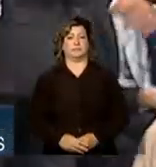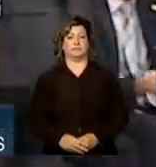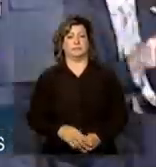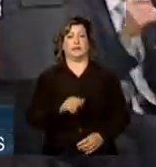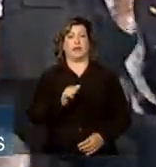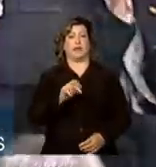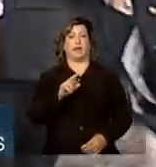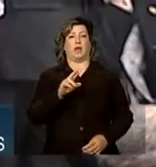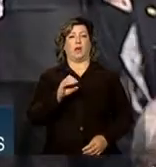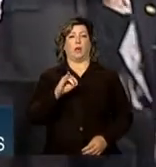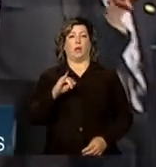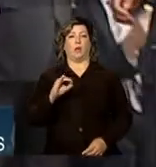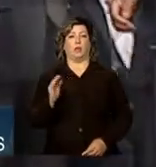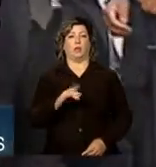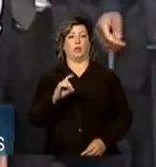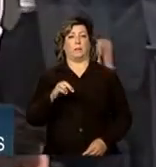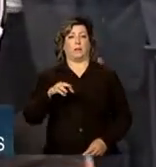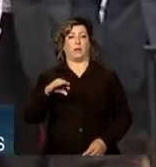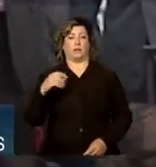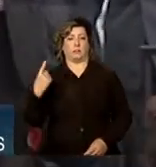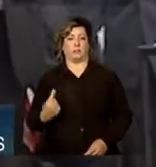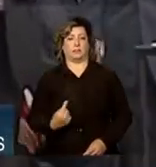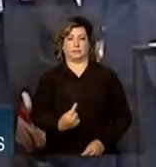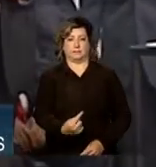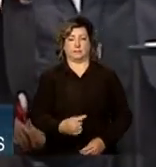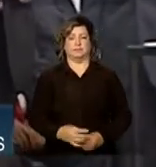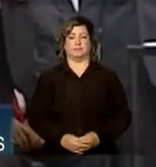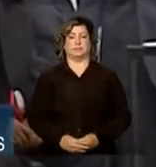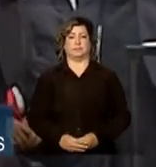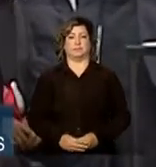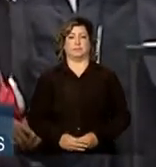Arroio do Meio, Sidney Eckert,